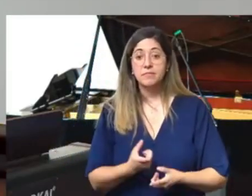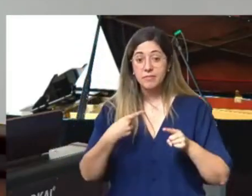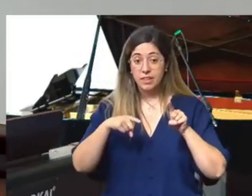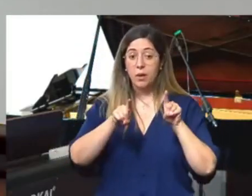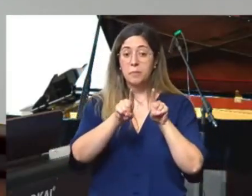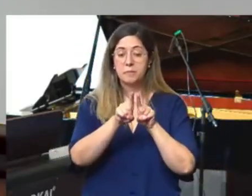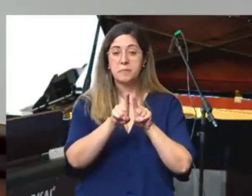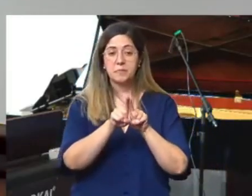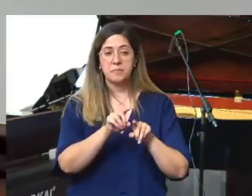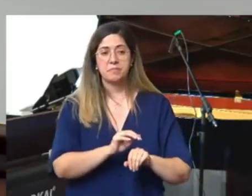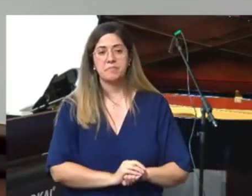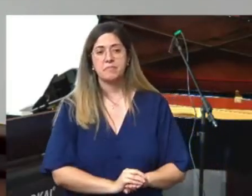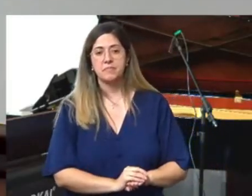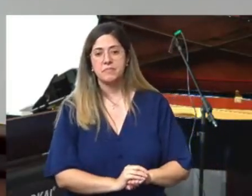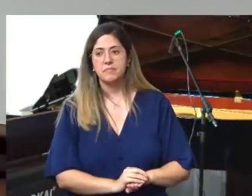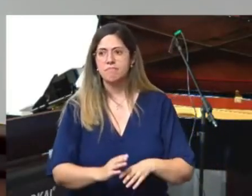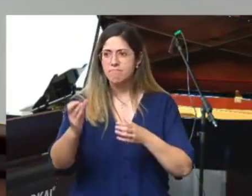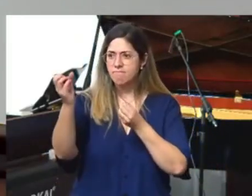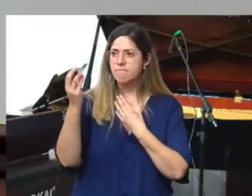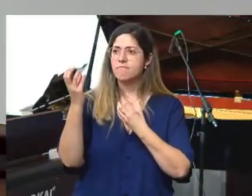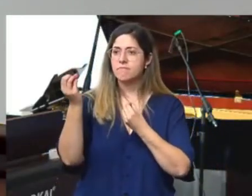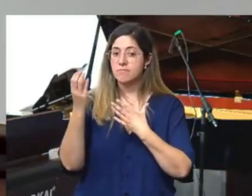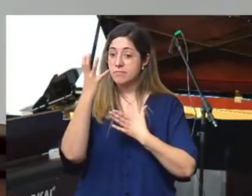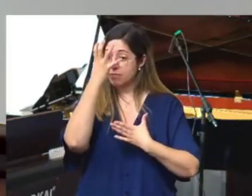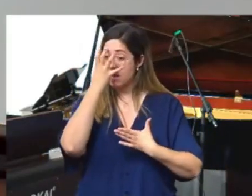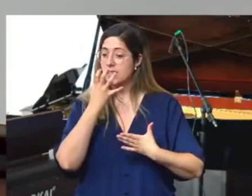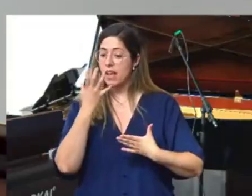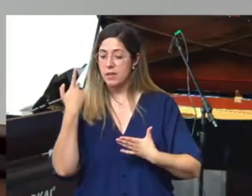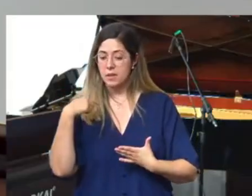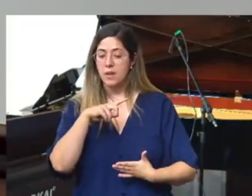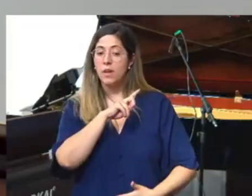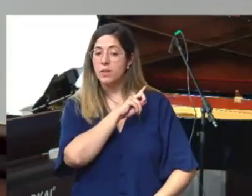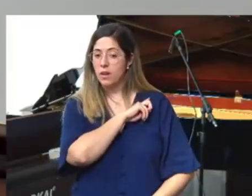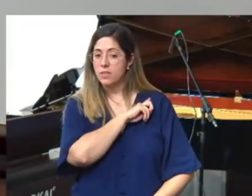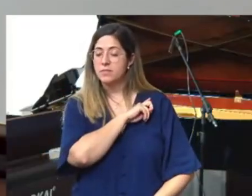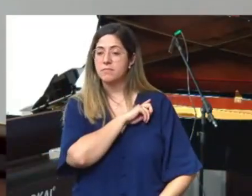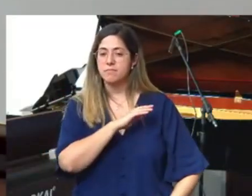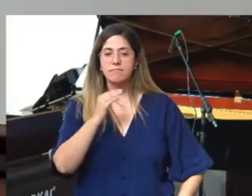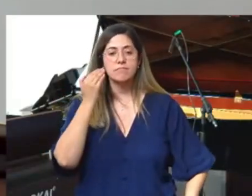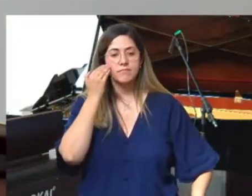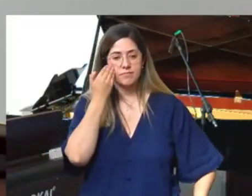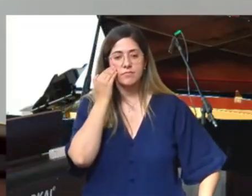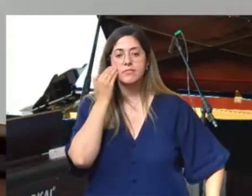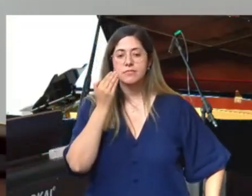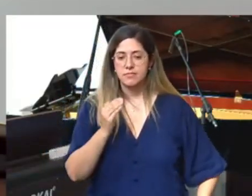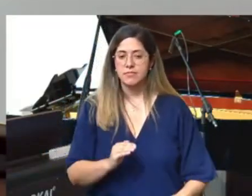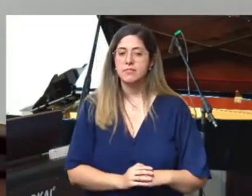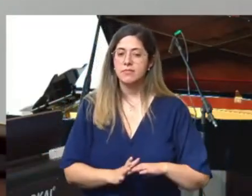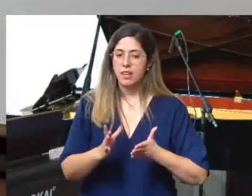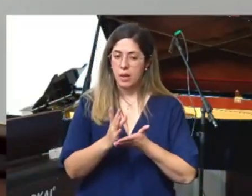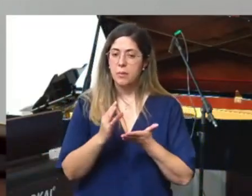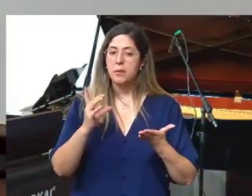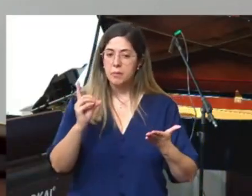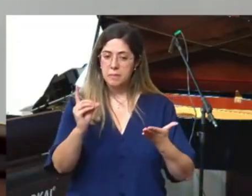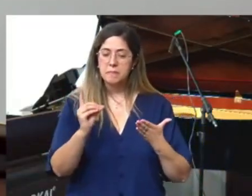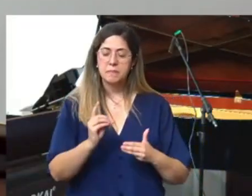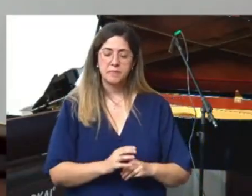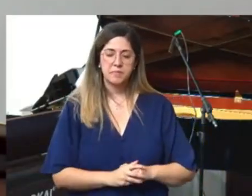Portanto, este é um ensinamento importante para entendermos o texto diante de